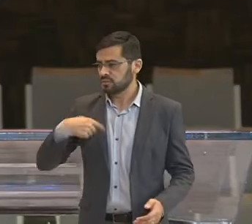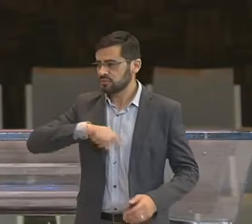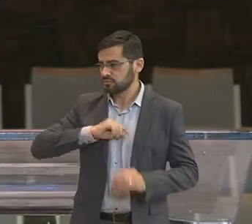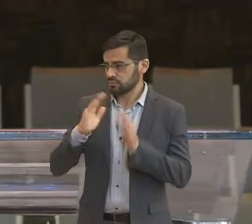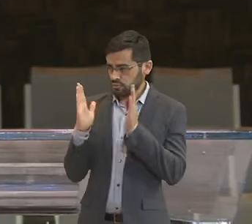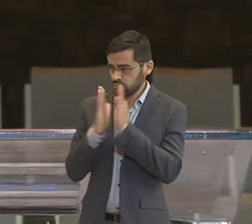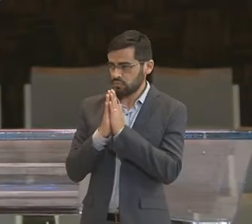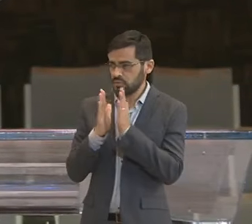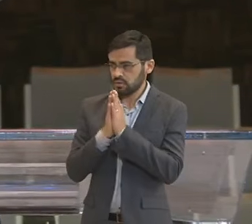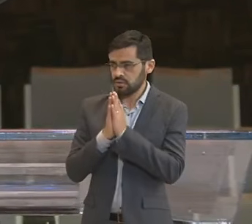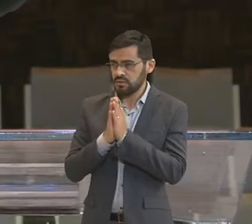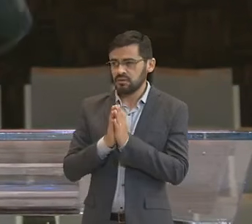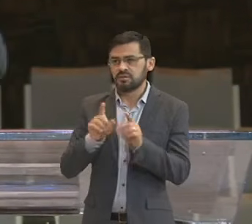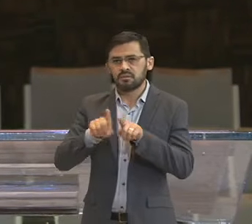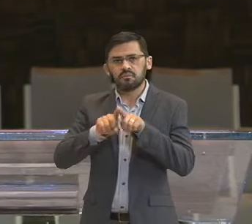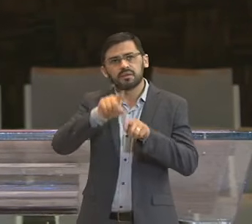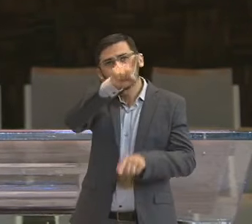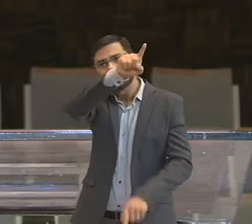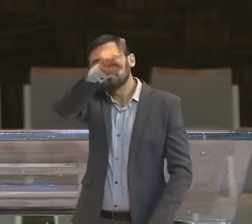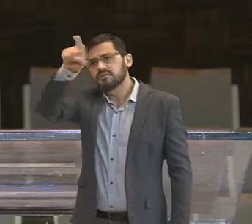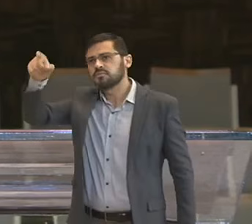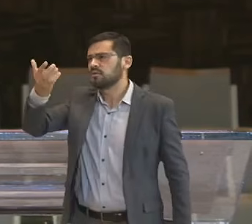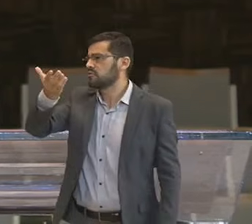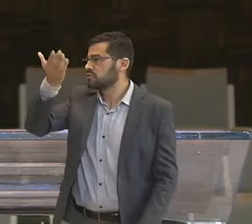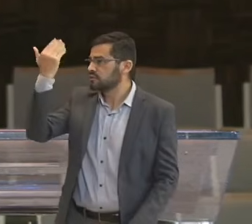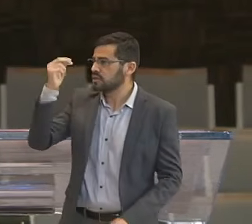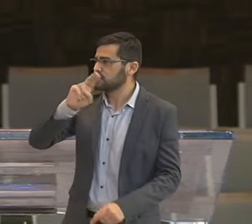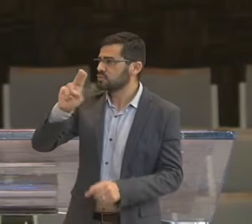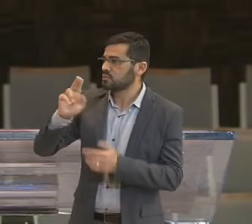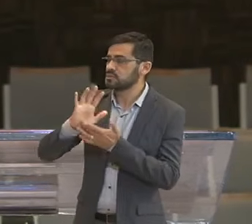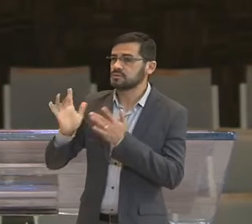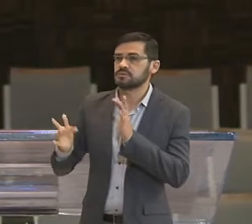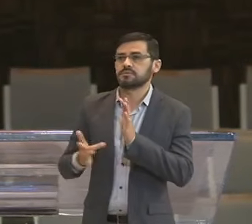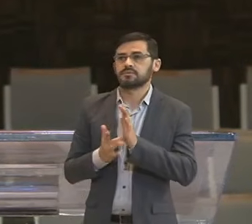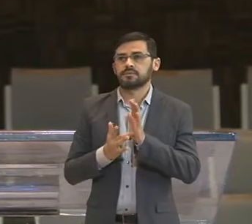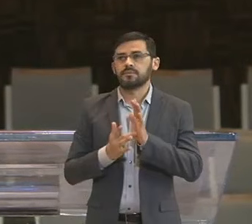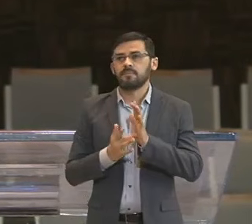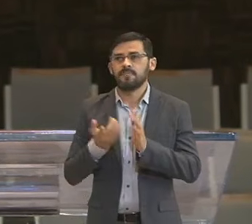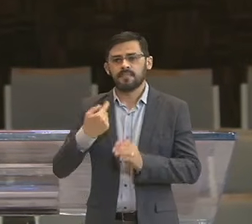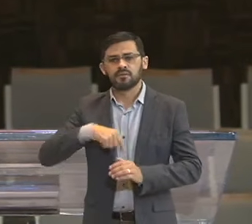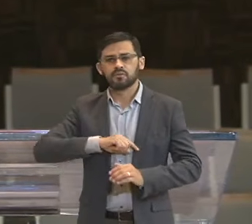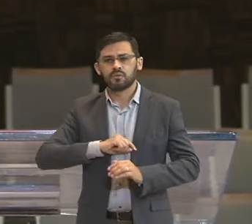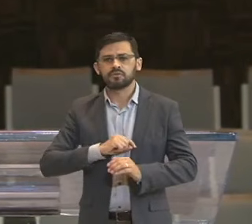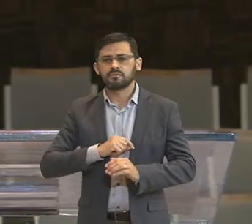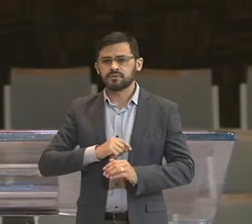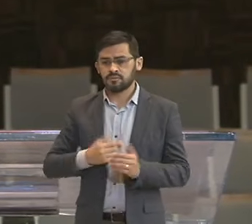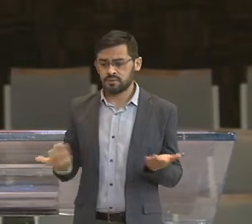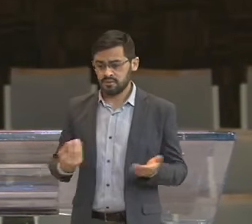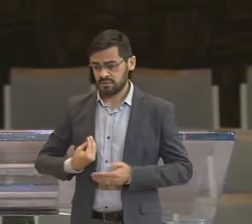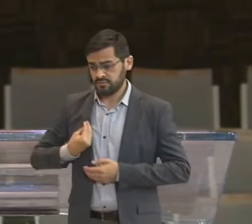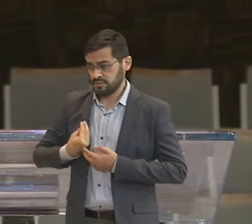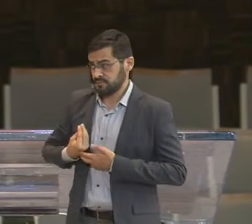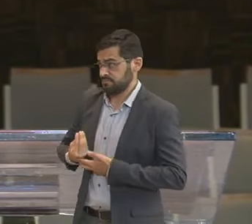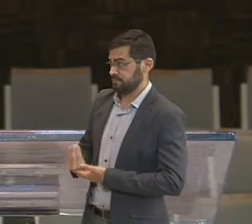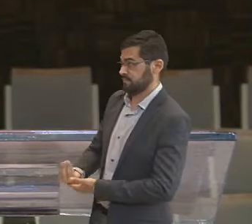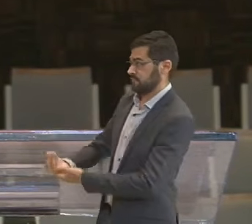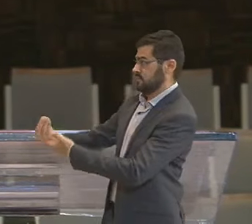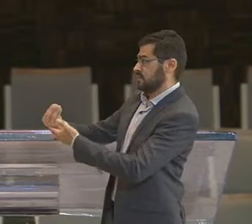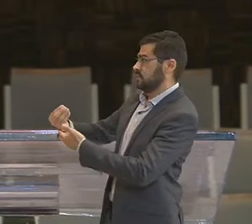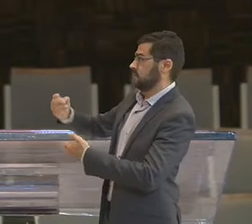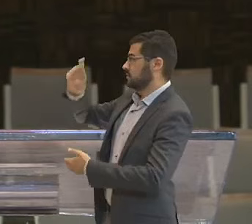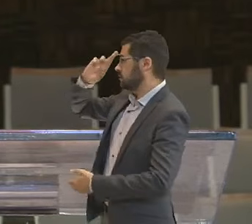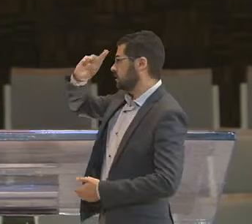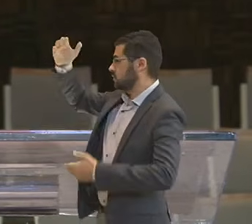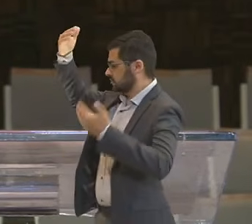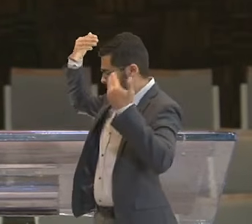orar junto. Se estiver lá na galeria, vai descendo, vem para cá em nome de Jesus. E a gente vai se apresentar diante do Senhor. Eis-me aqui,